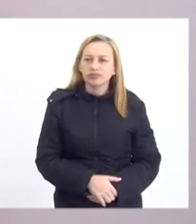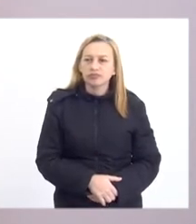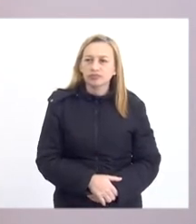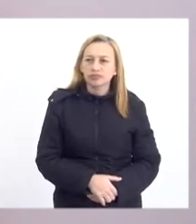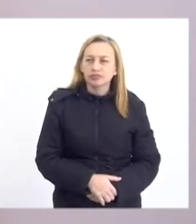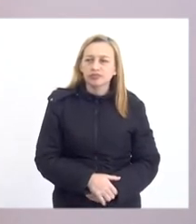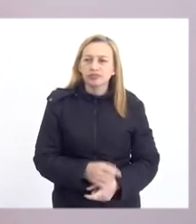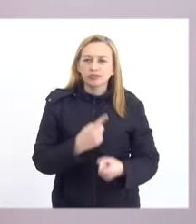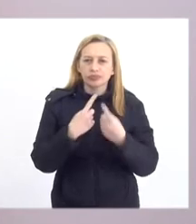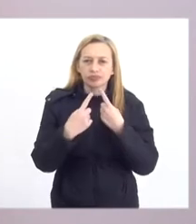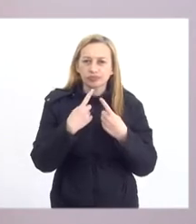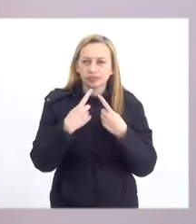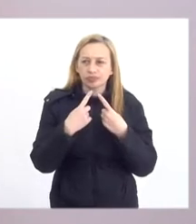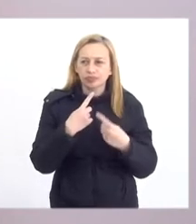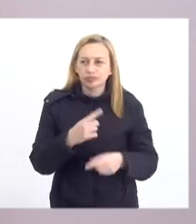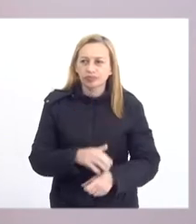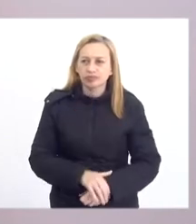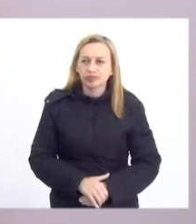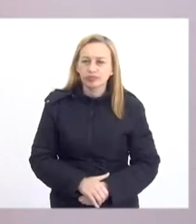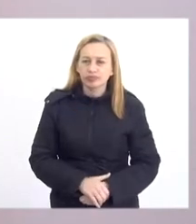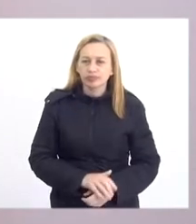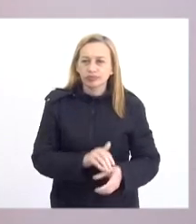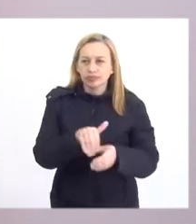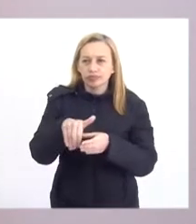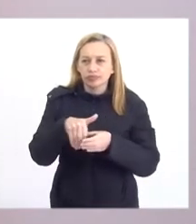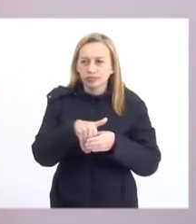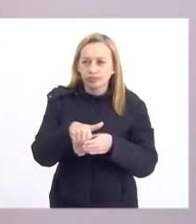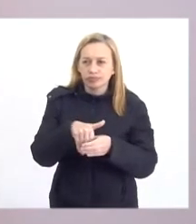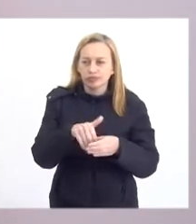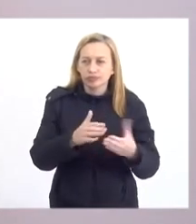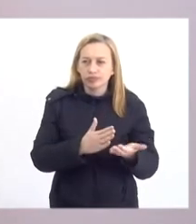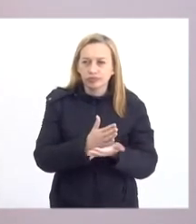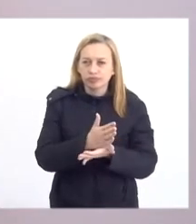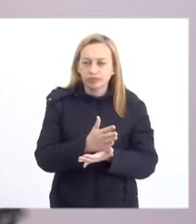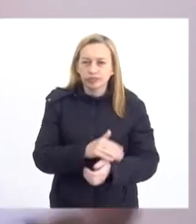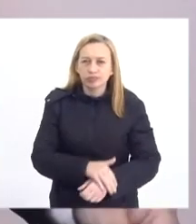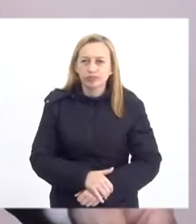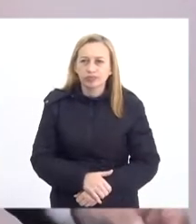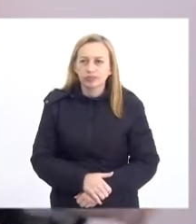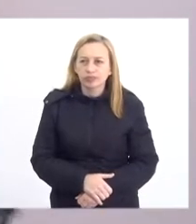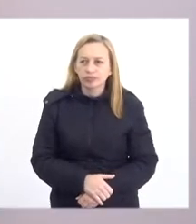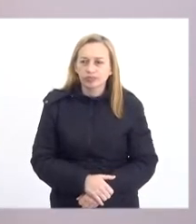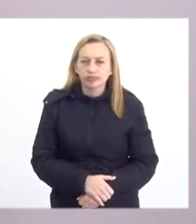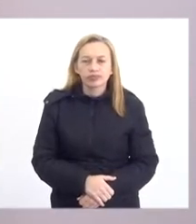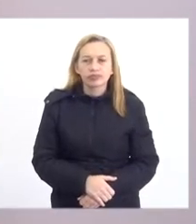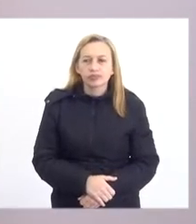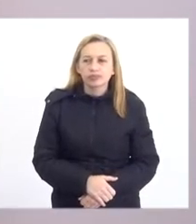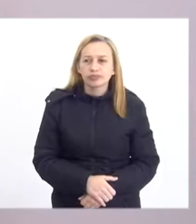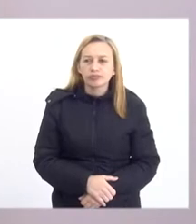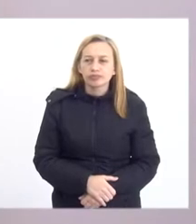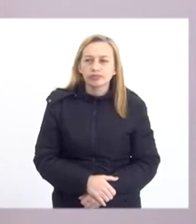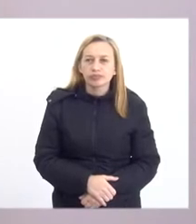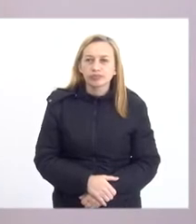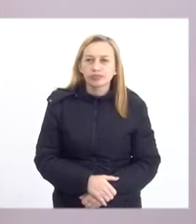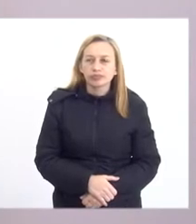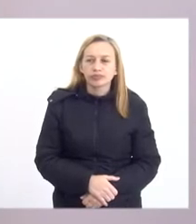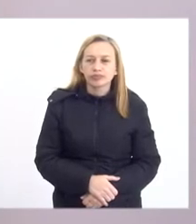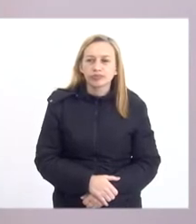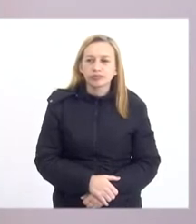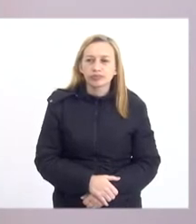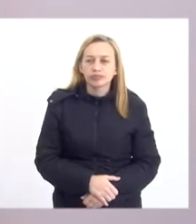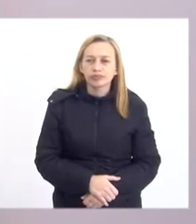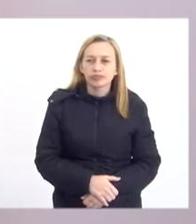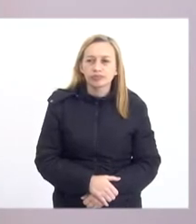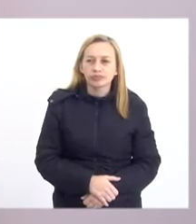Em discussão, em votação, aprovado. Só o Alexandre sabe digitar. Pareceres